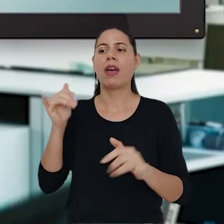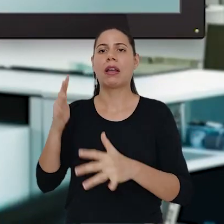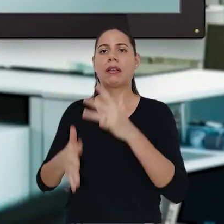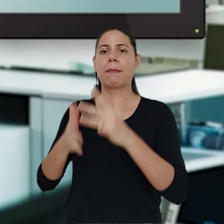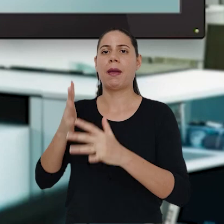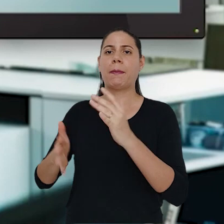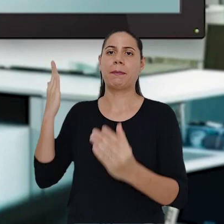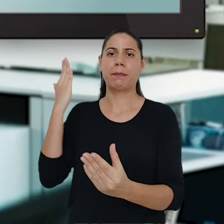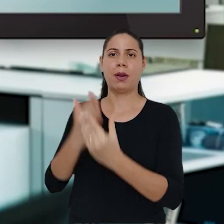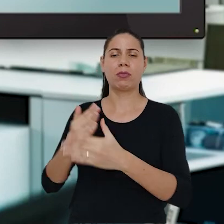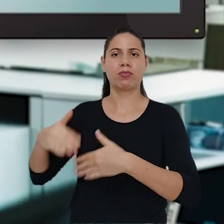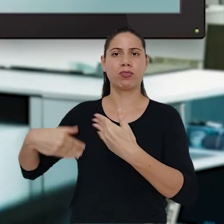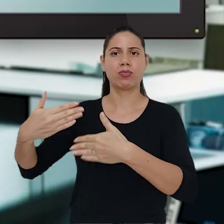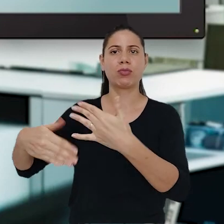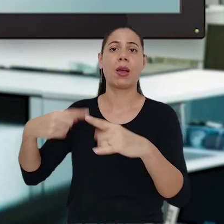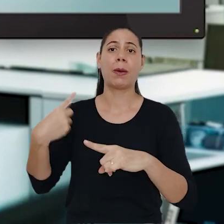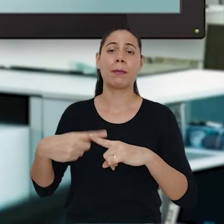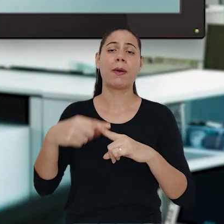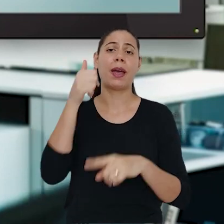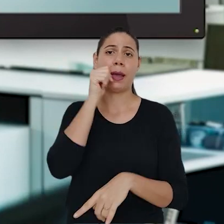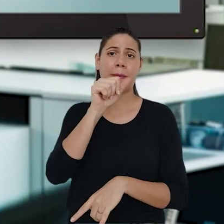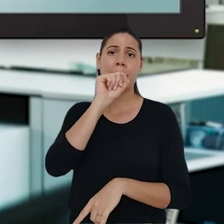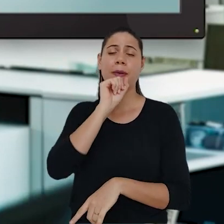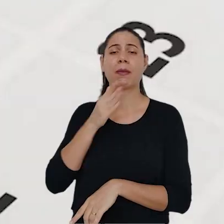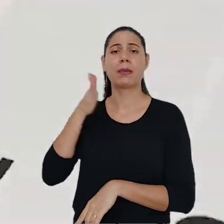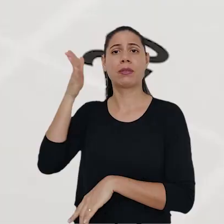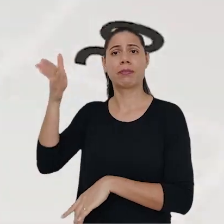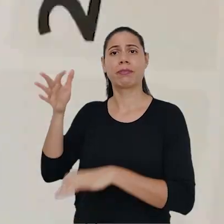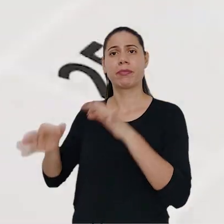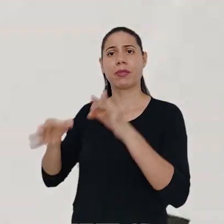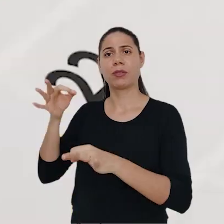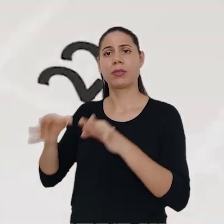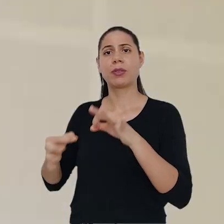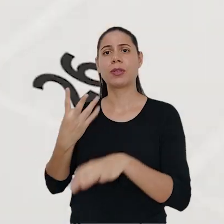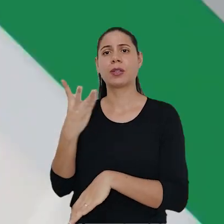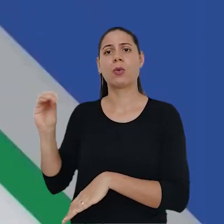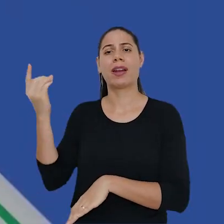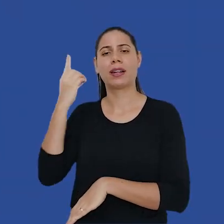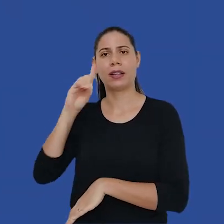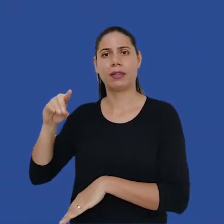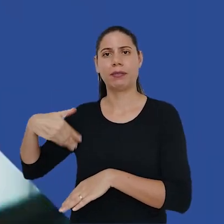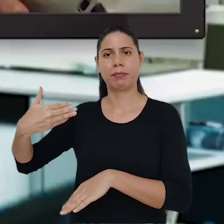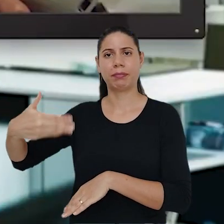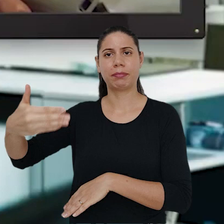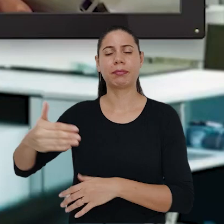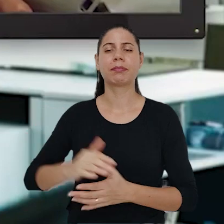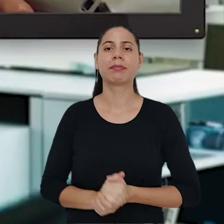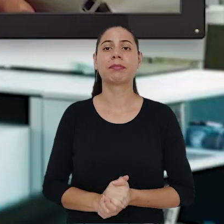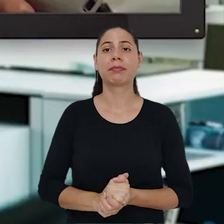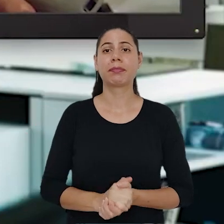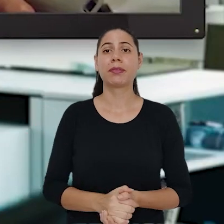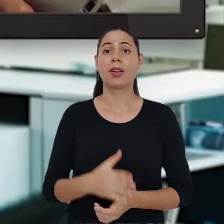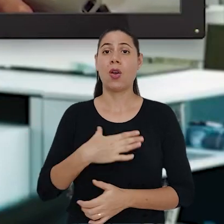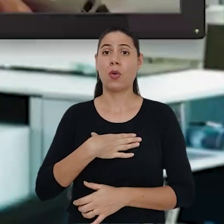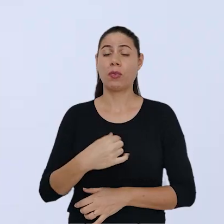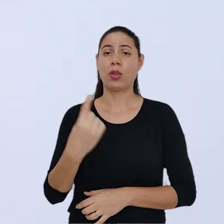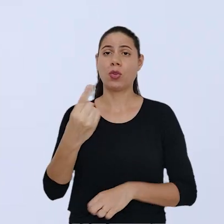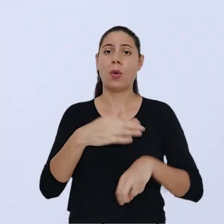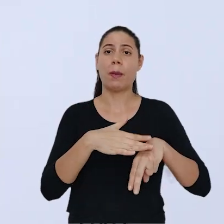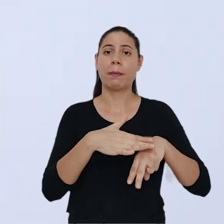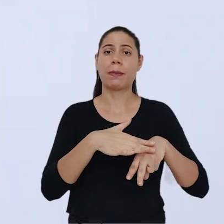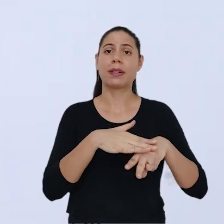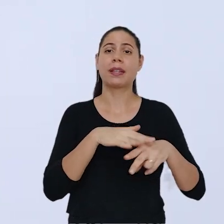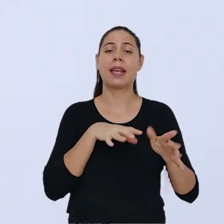do processo, já que a mãe terá que comparecer à sede do juízo a cada 40 dias. E o filho de uma paciente de câncer